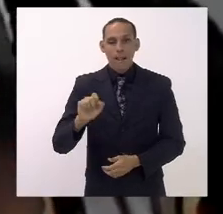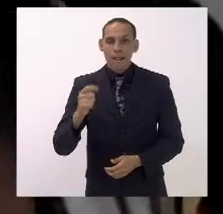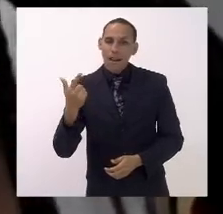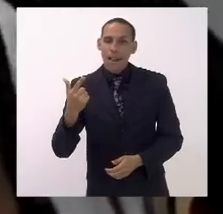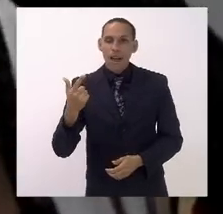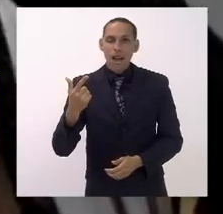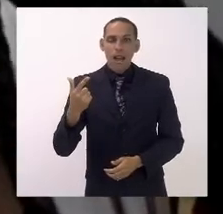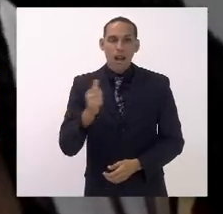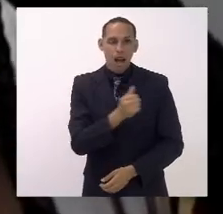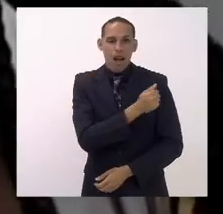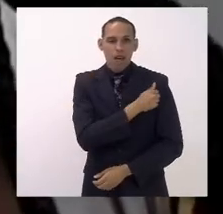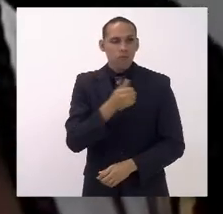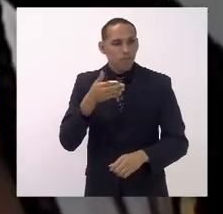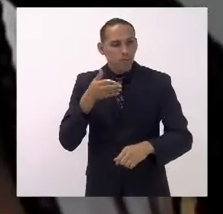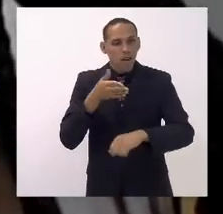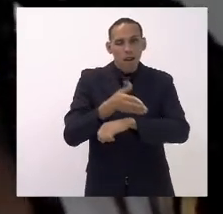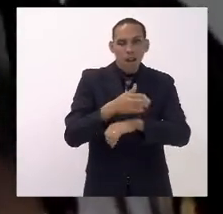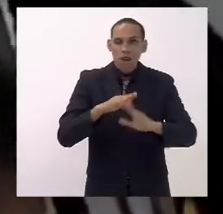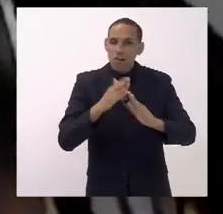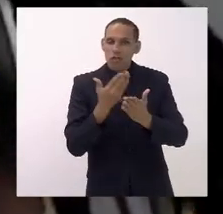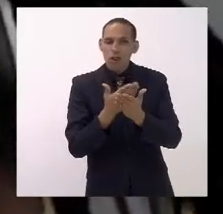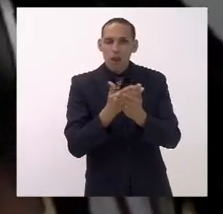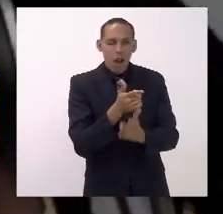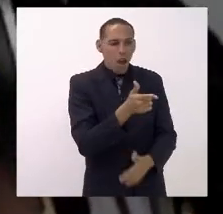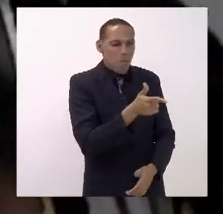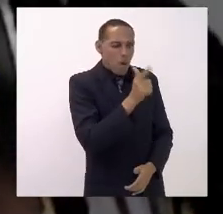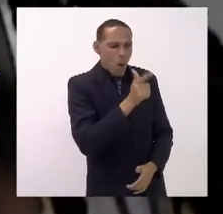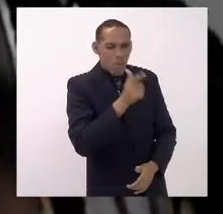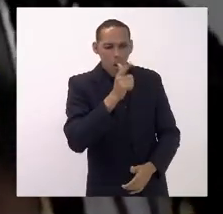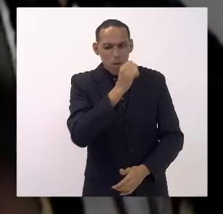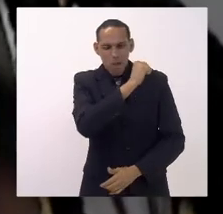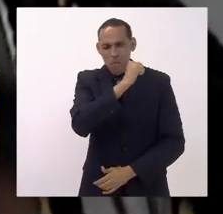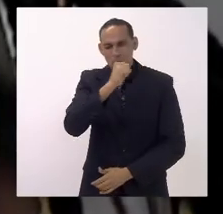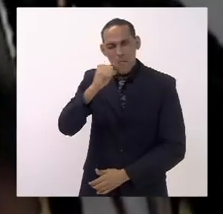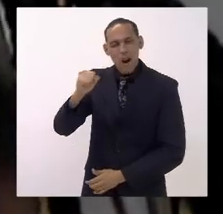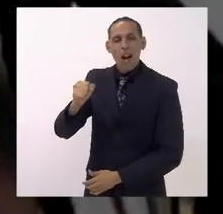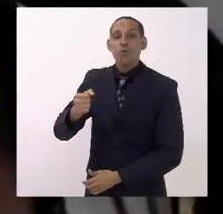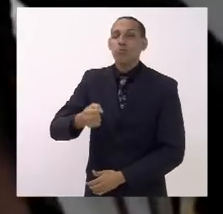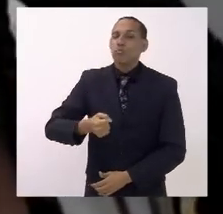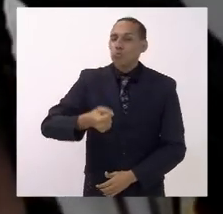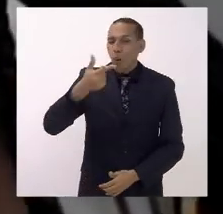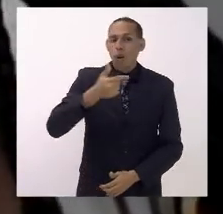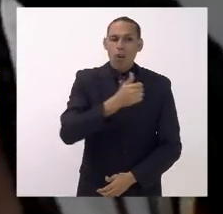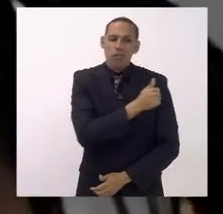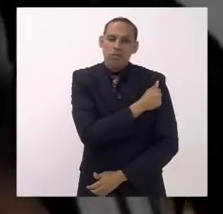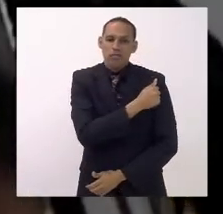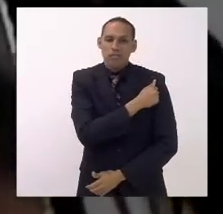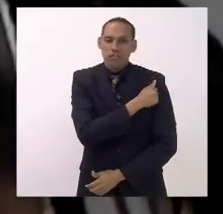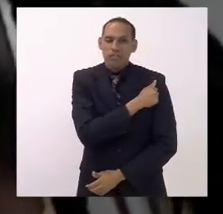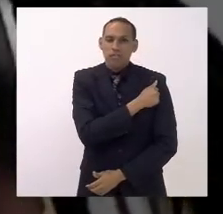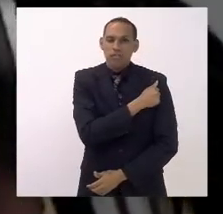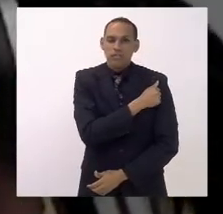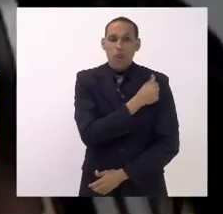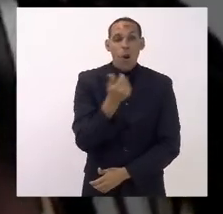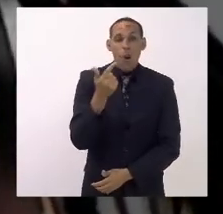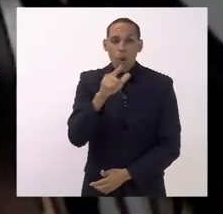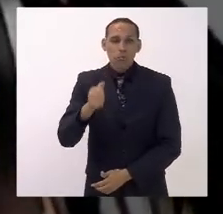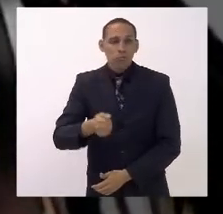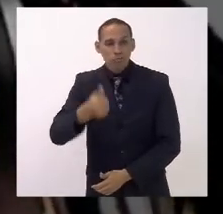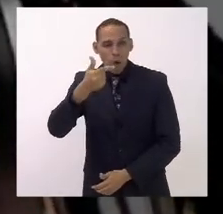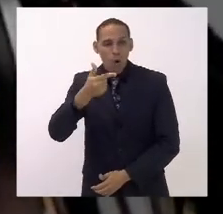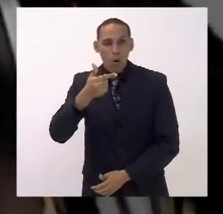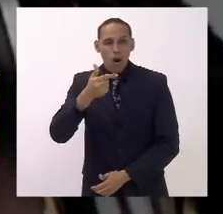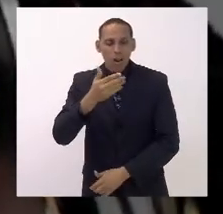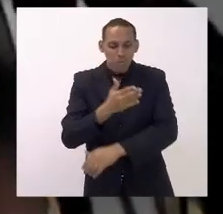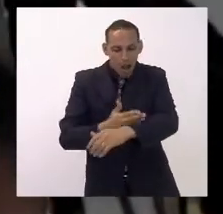na escola e assassinou 12 alunos, deixando mais 12 pessoas